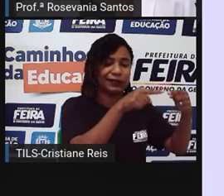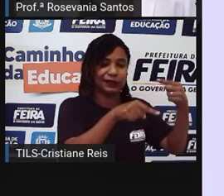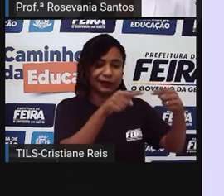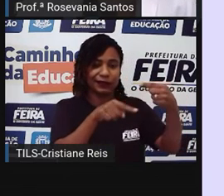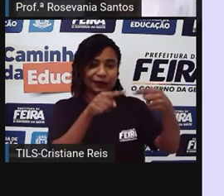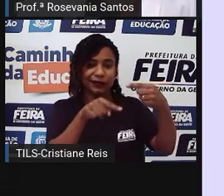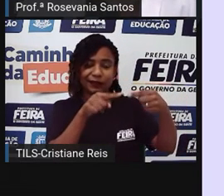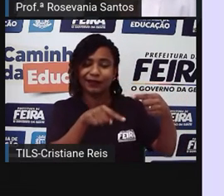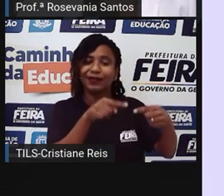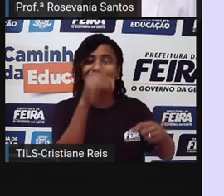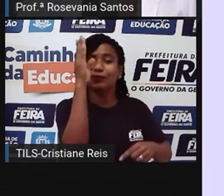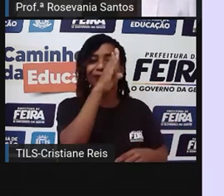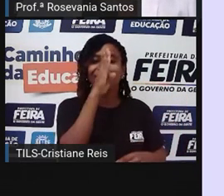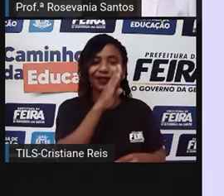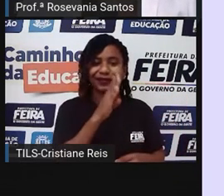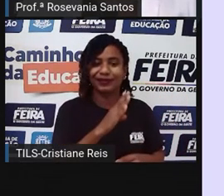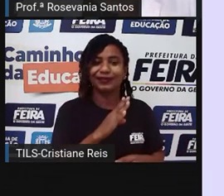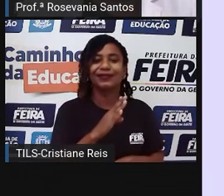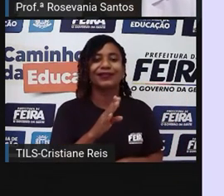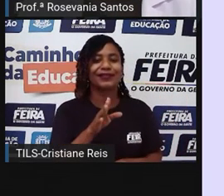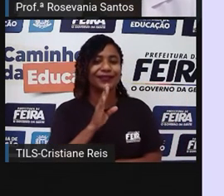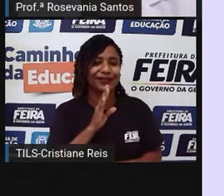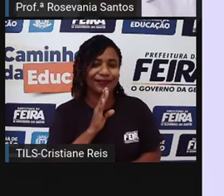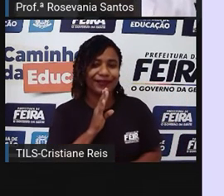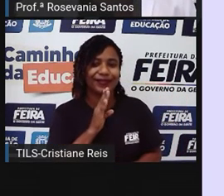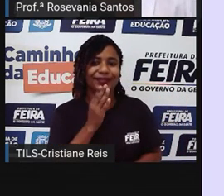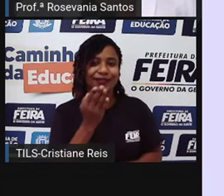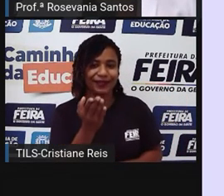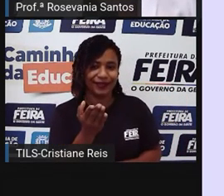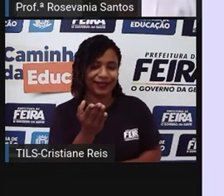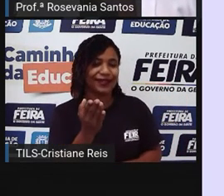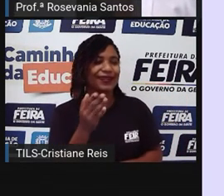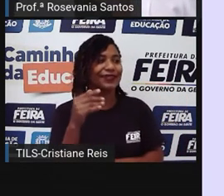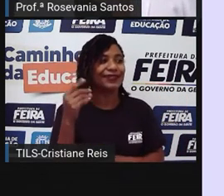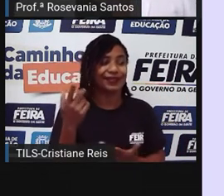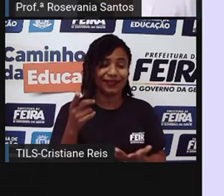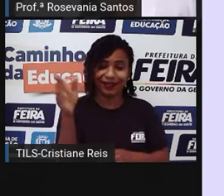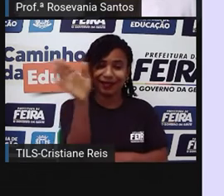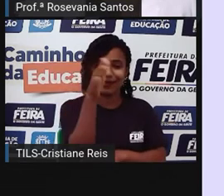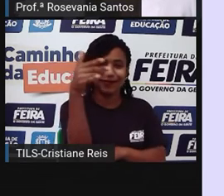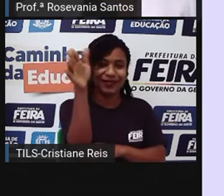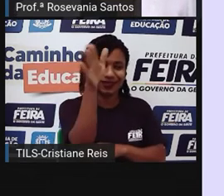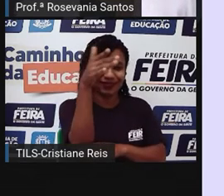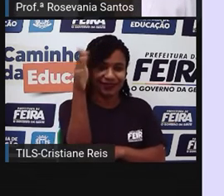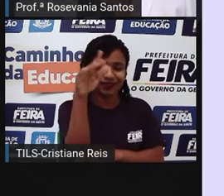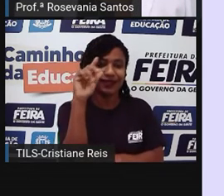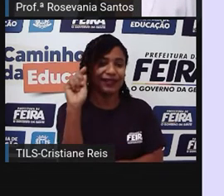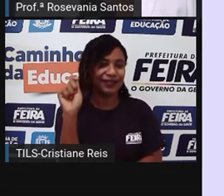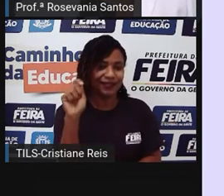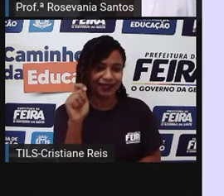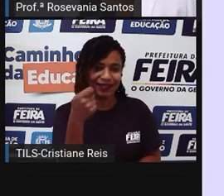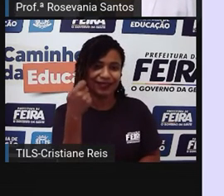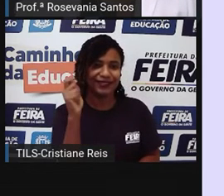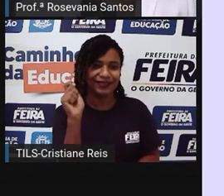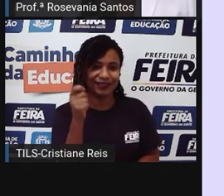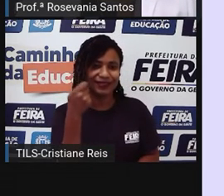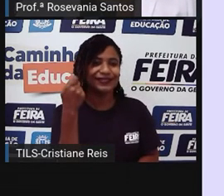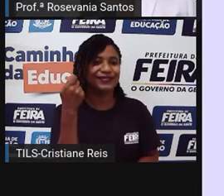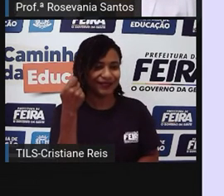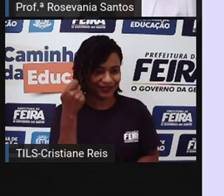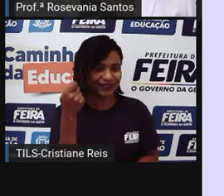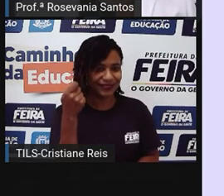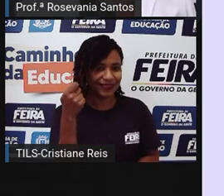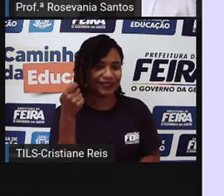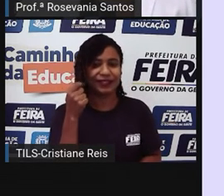participando deles. Essa bandeira todo mundo já conhece, né, que é a da Argentina, né, Uruguai, Paraguai. E aí você vai perceber